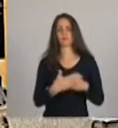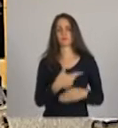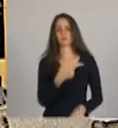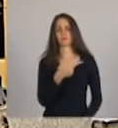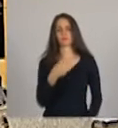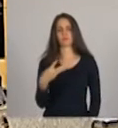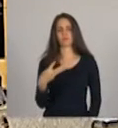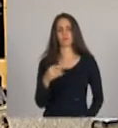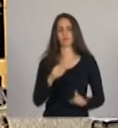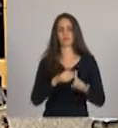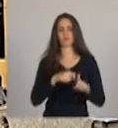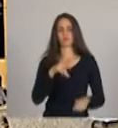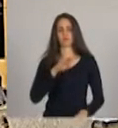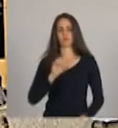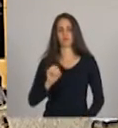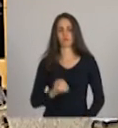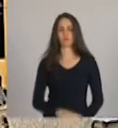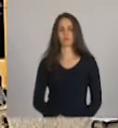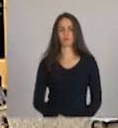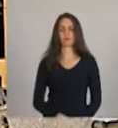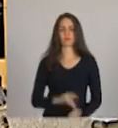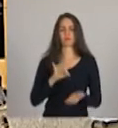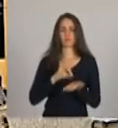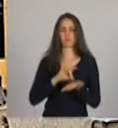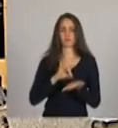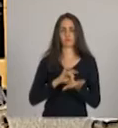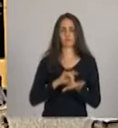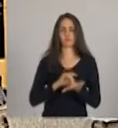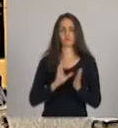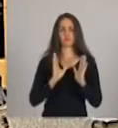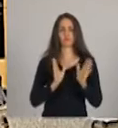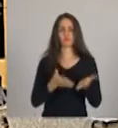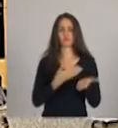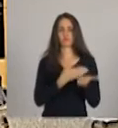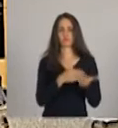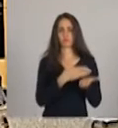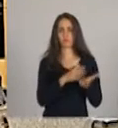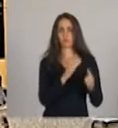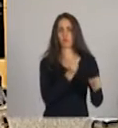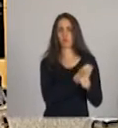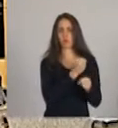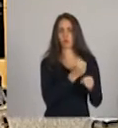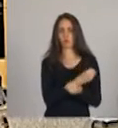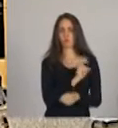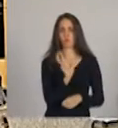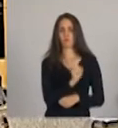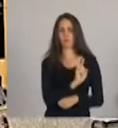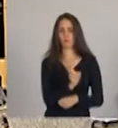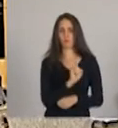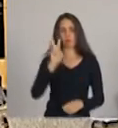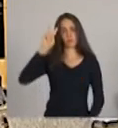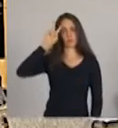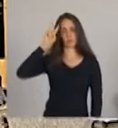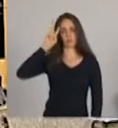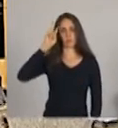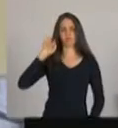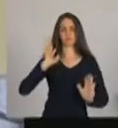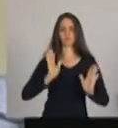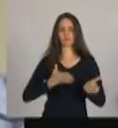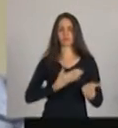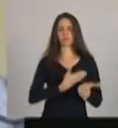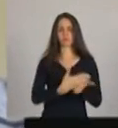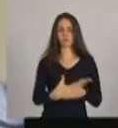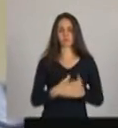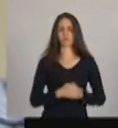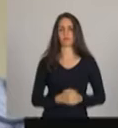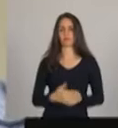23 de maio. Na realidade, já começaram as obras na segunda-feira. Eu fiz